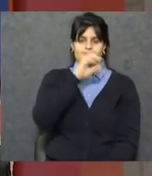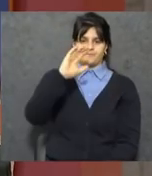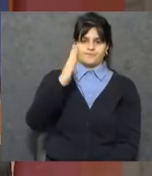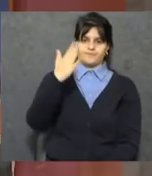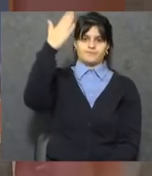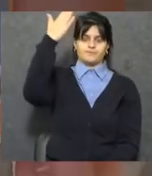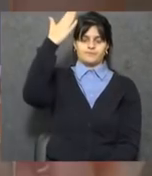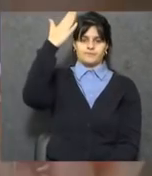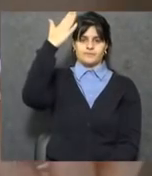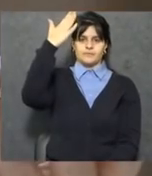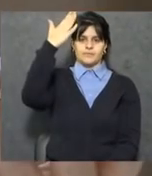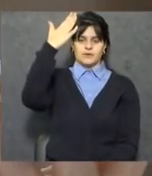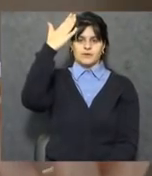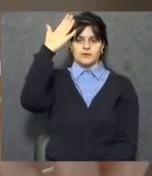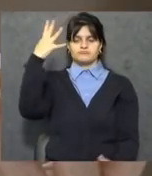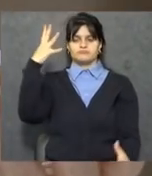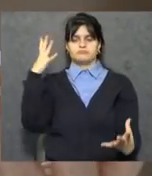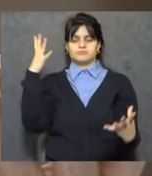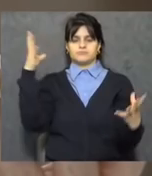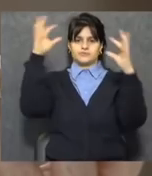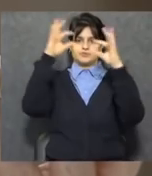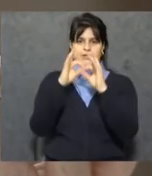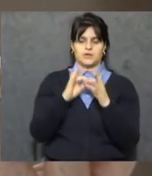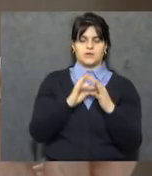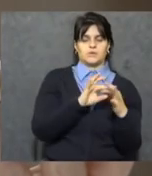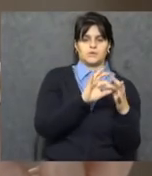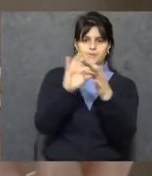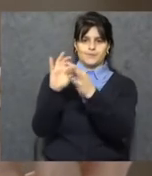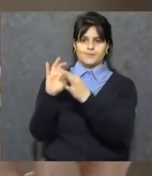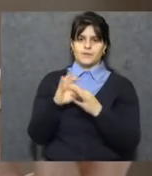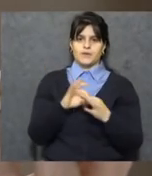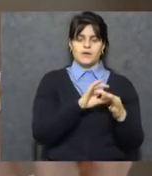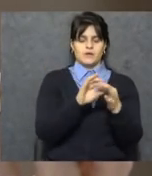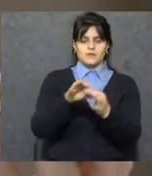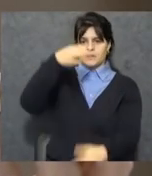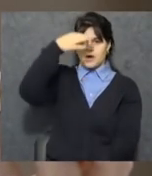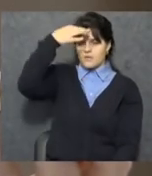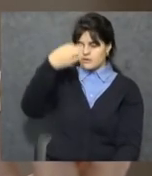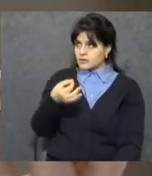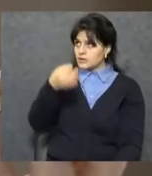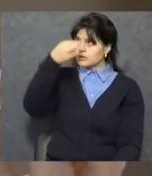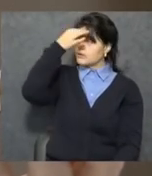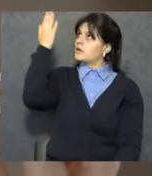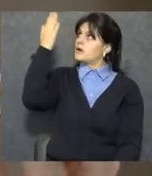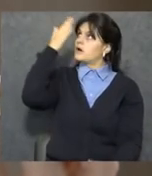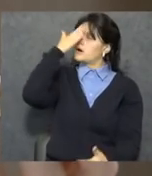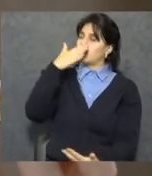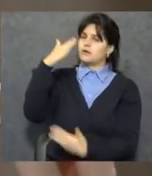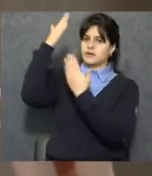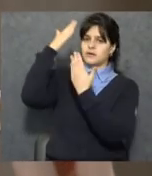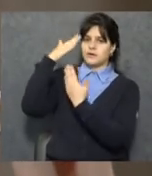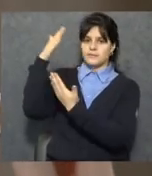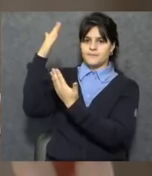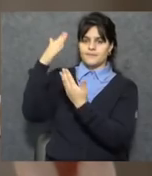na unidade do Espírito Santo, toda a honra e toda a